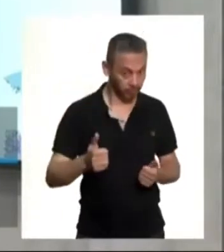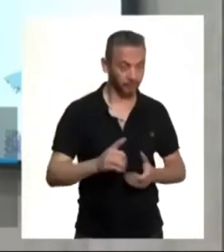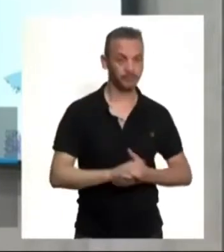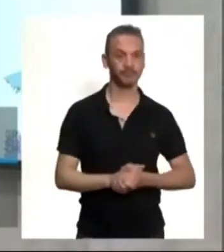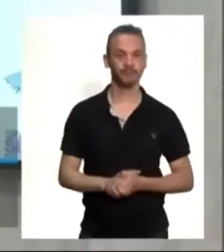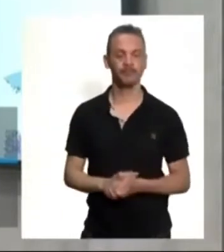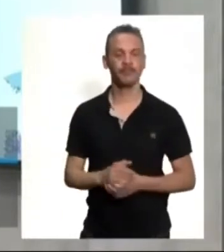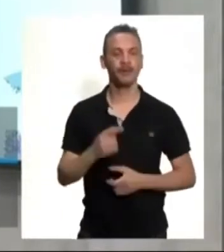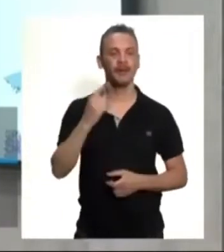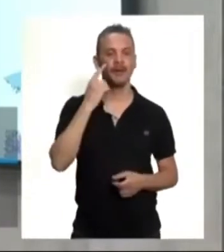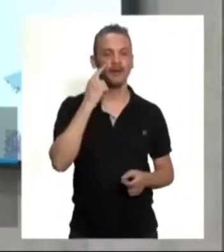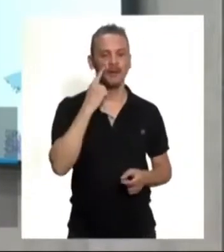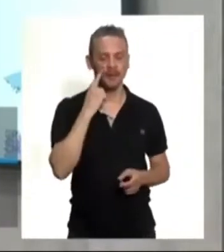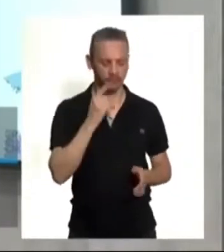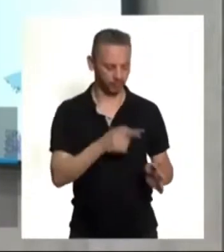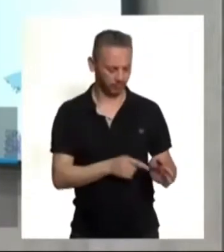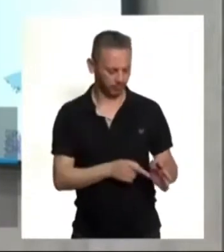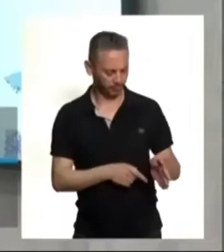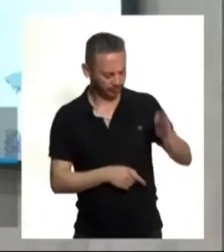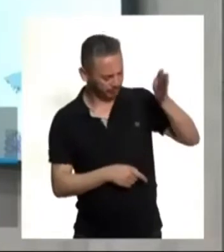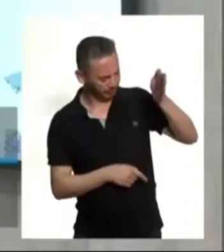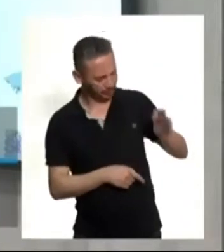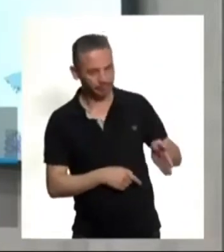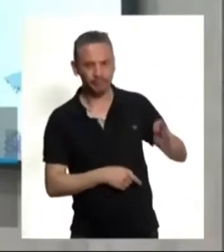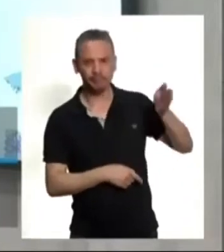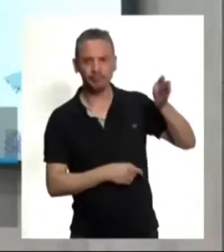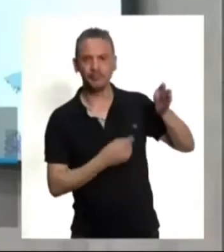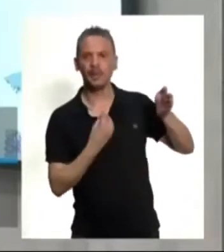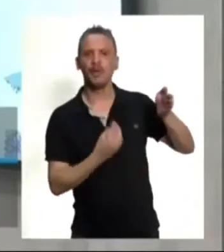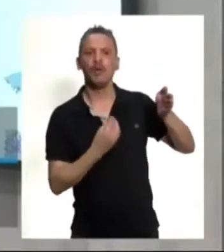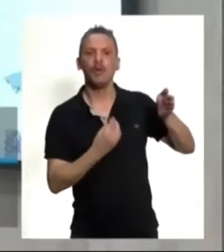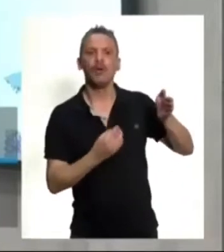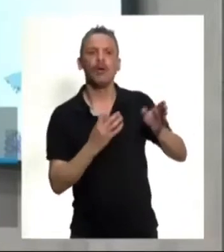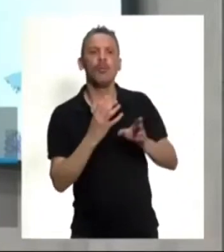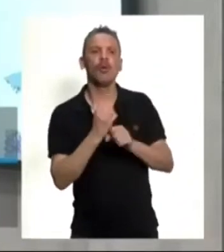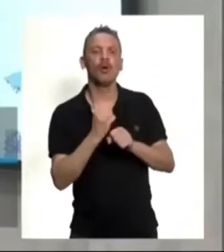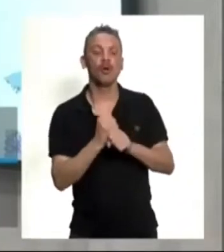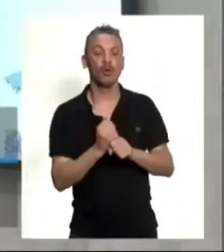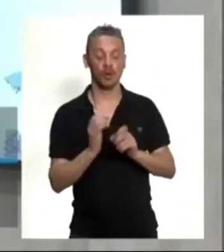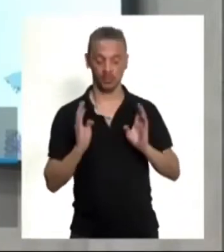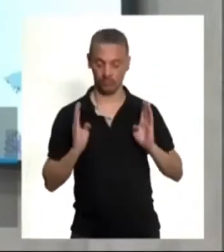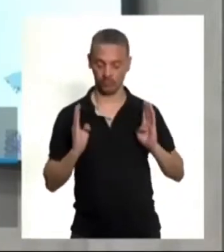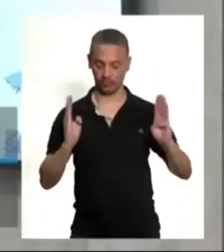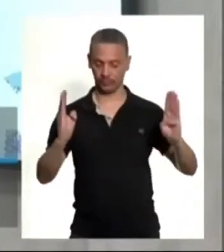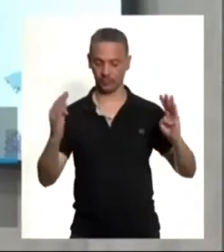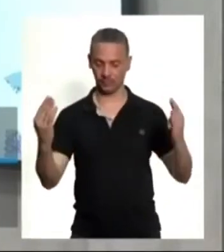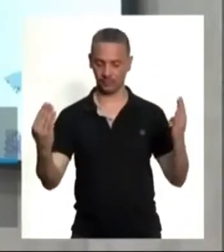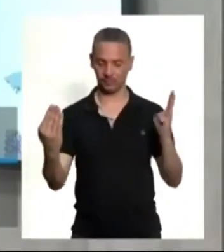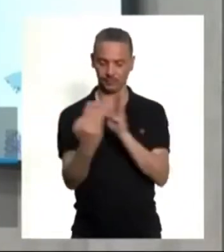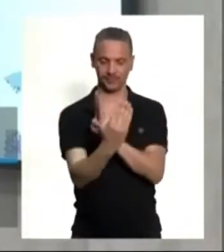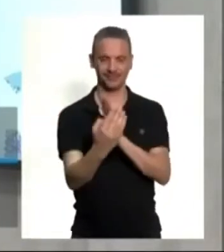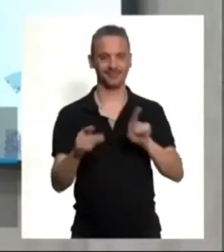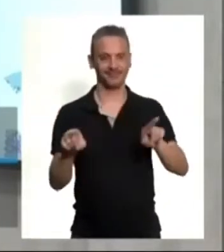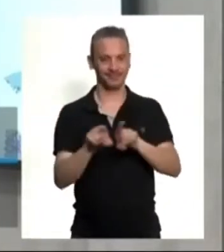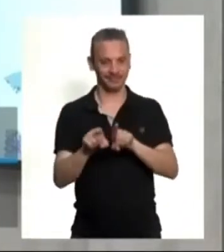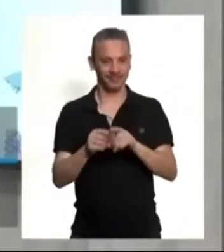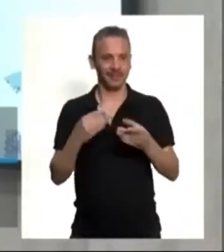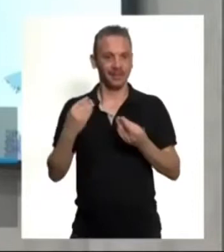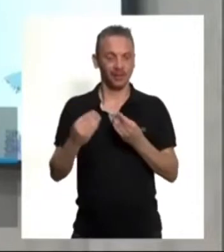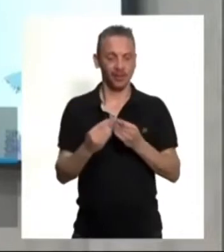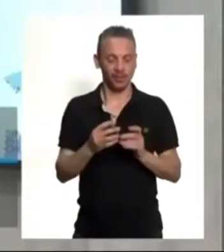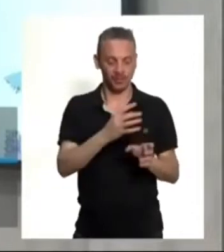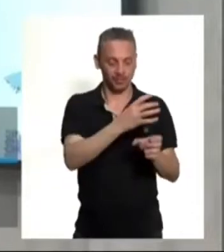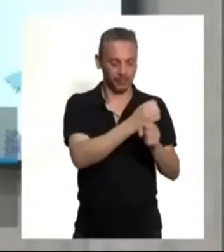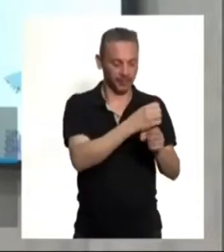para calcular a área lateral, Fredão? A área lateral, o nome já diz, é a área das faces laterais. Você vai ter que calcular a área